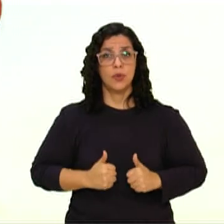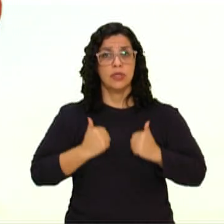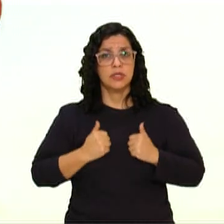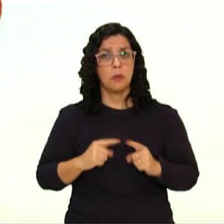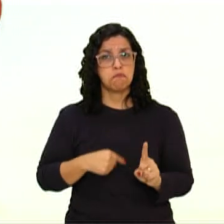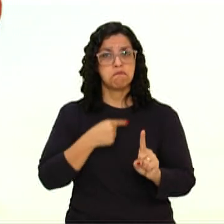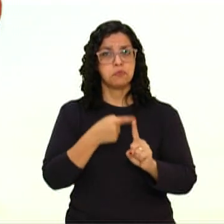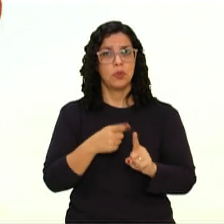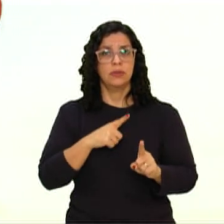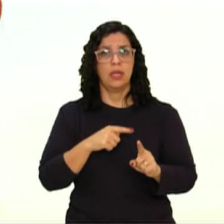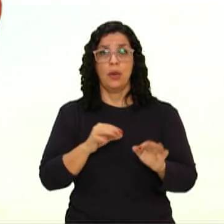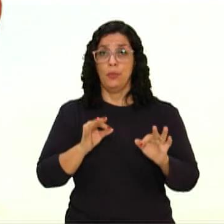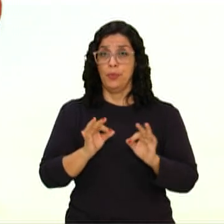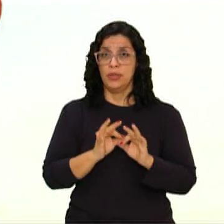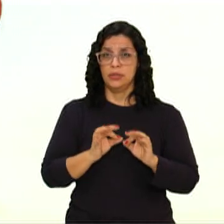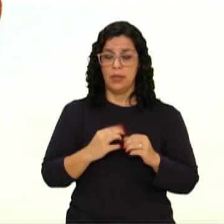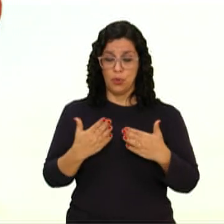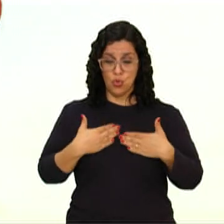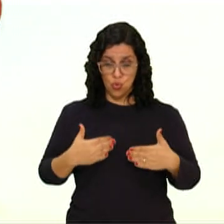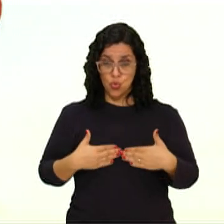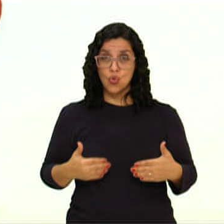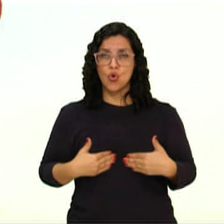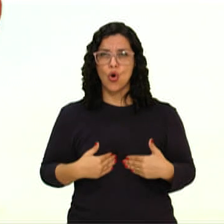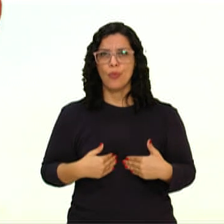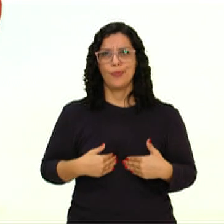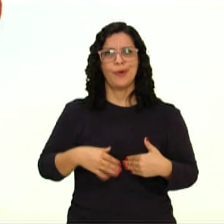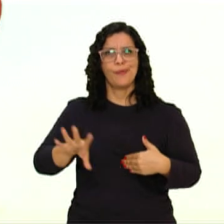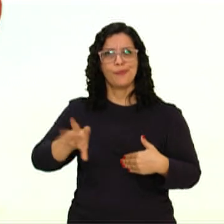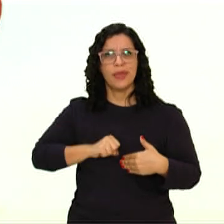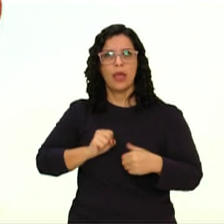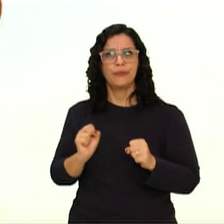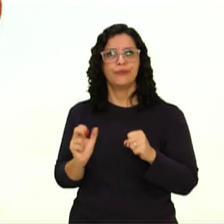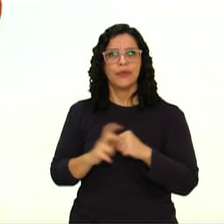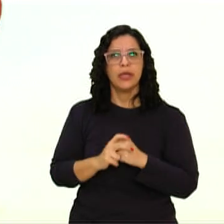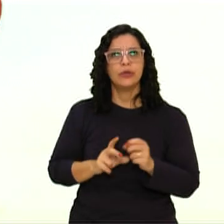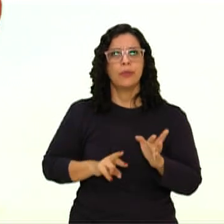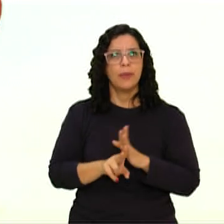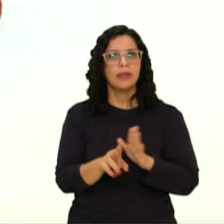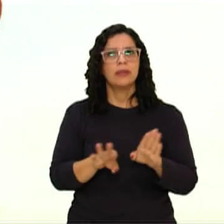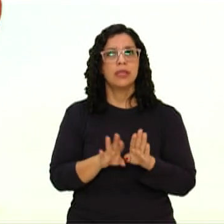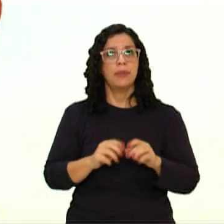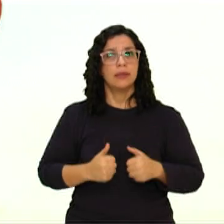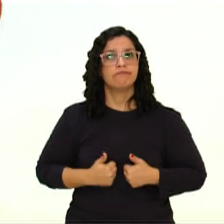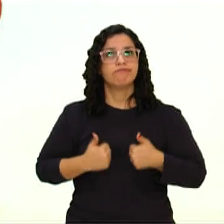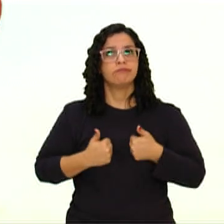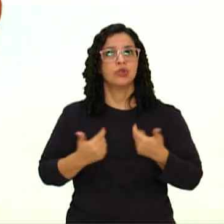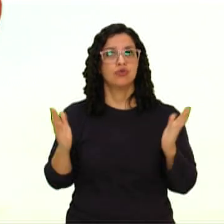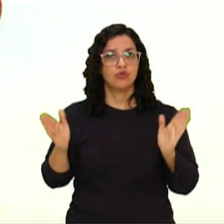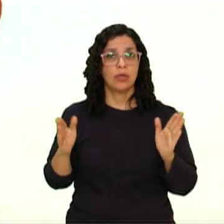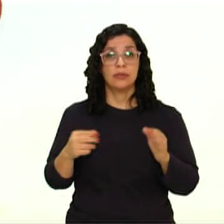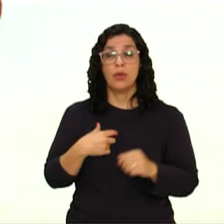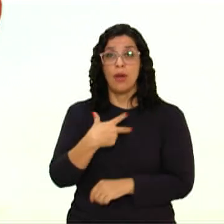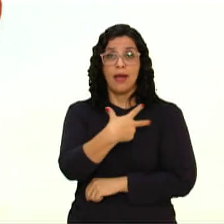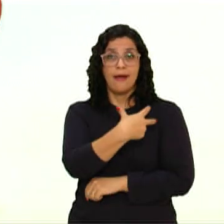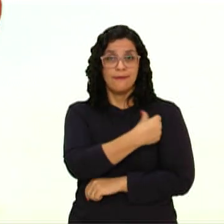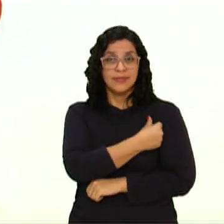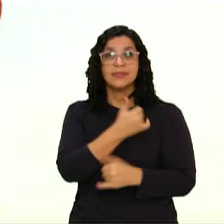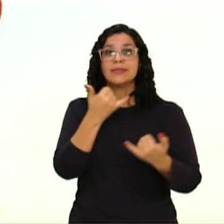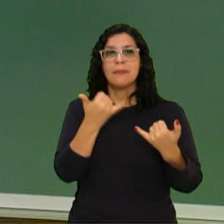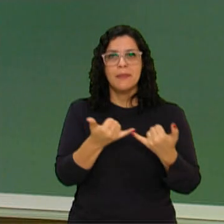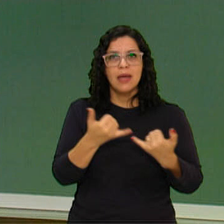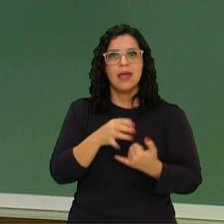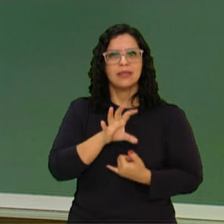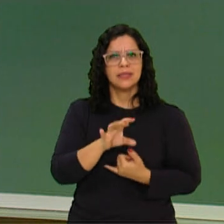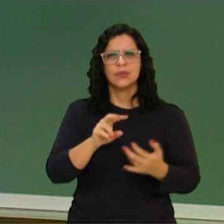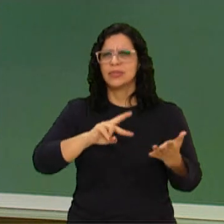assim, quando um micro-organismo invade o nosso corpo, de um modo geral, ok? A vacina imita essa resposta ativa.